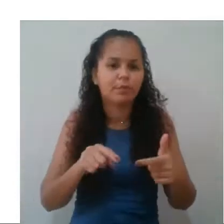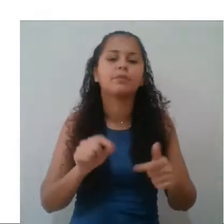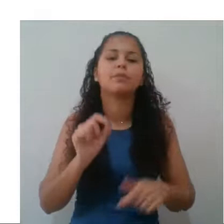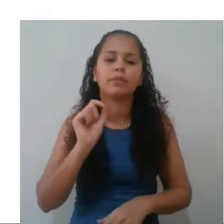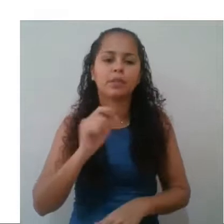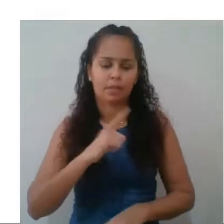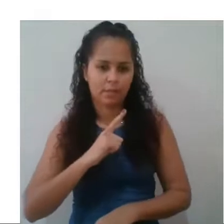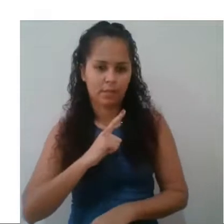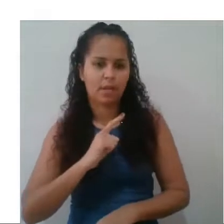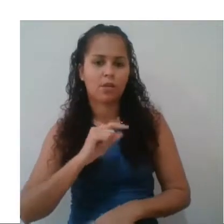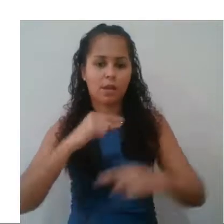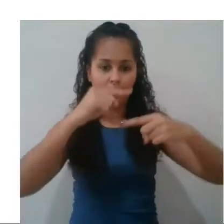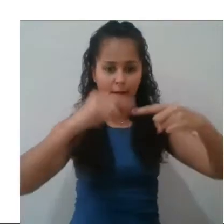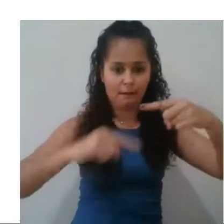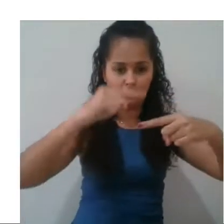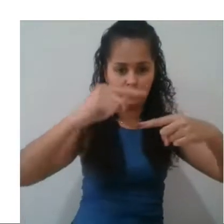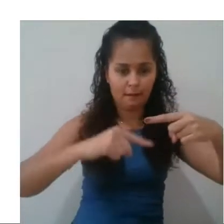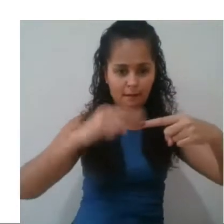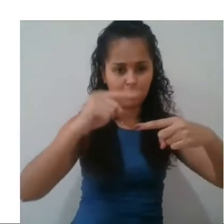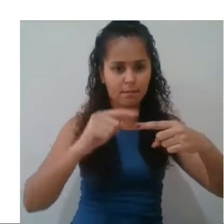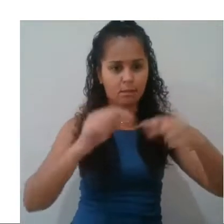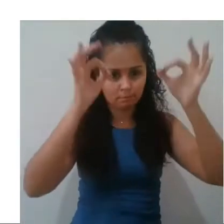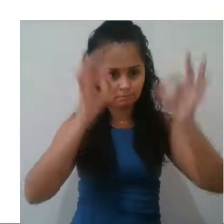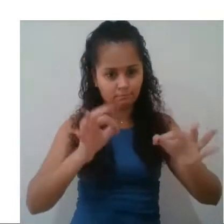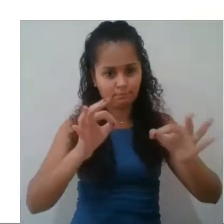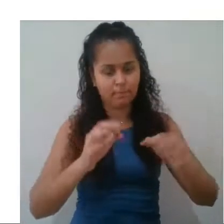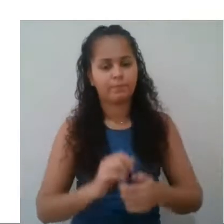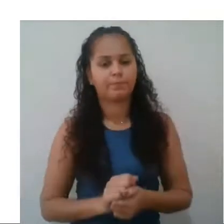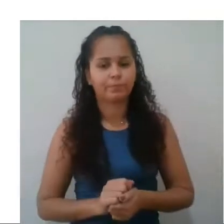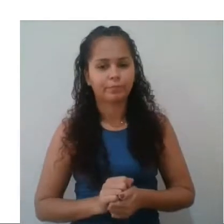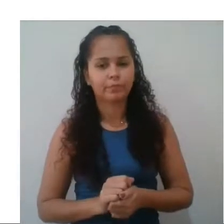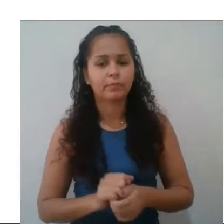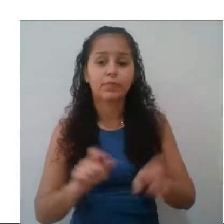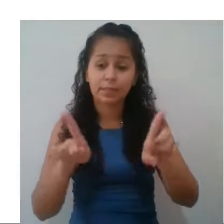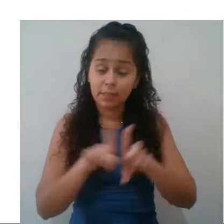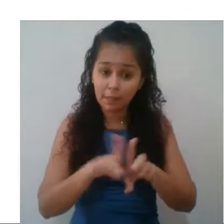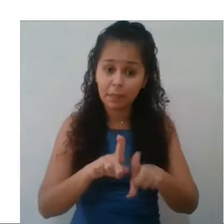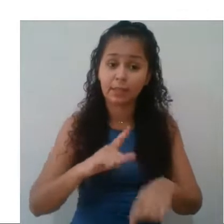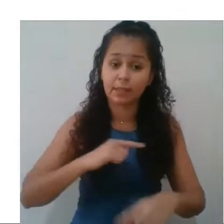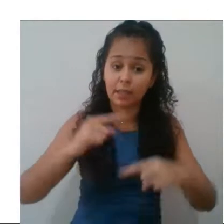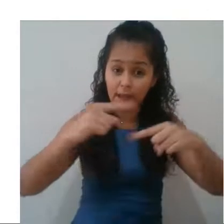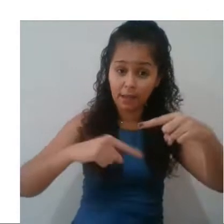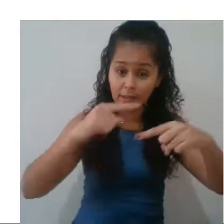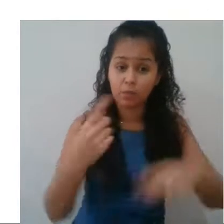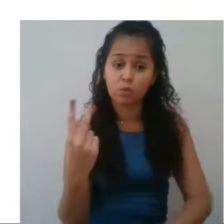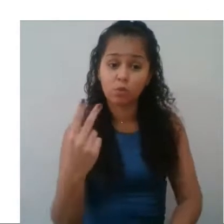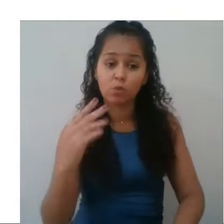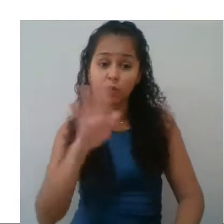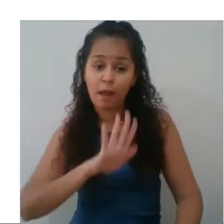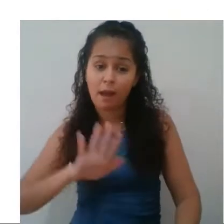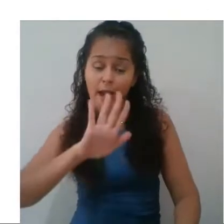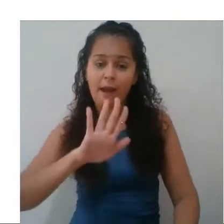divisões, eu terei uma razão K específica. Também tem a razão entre duas áreas, que é